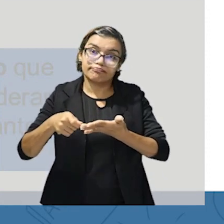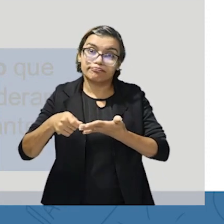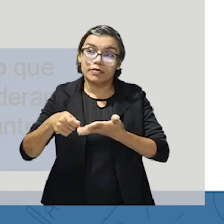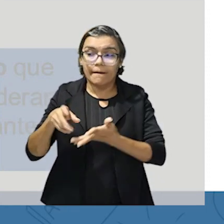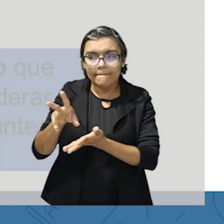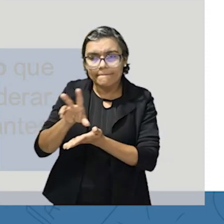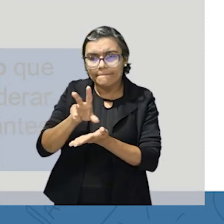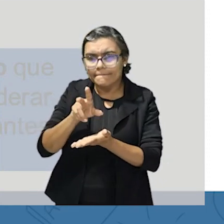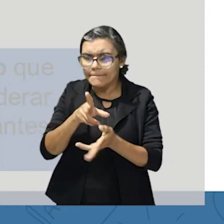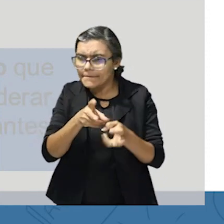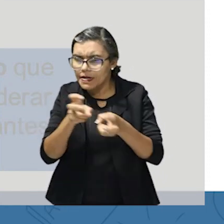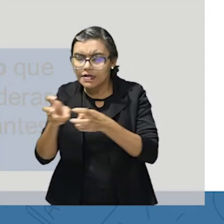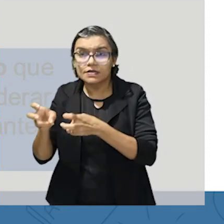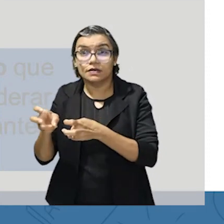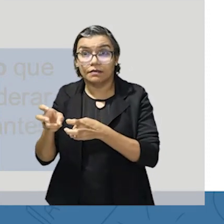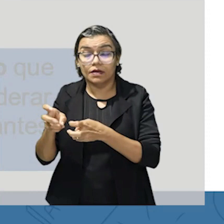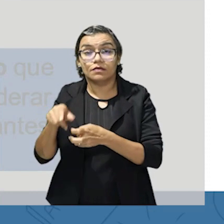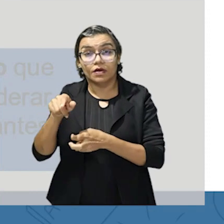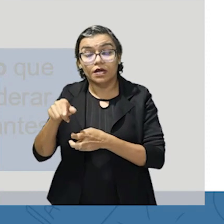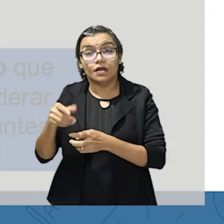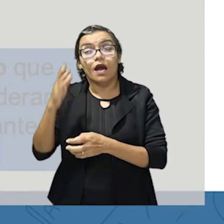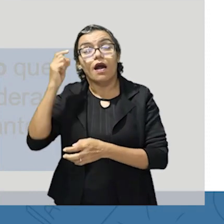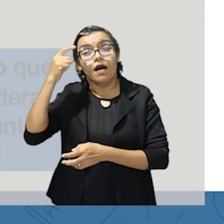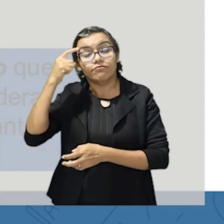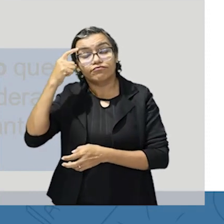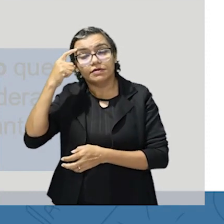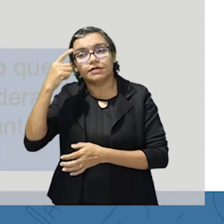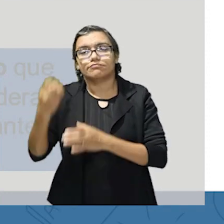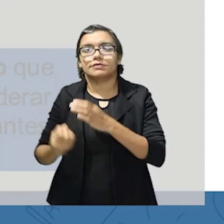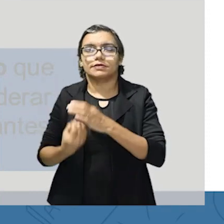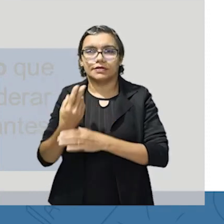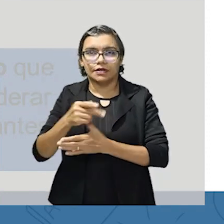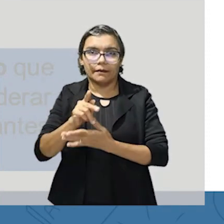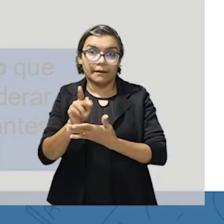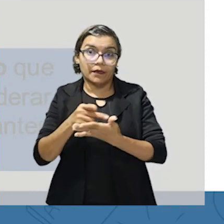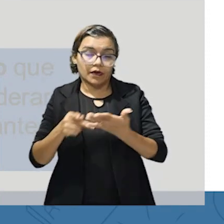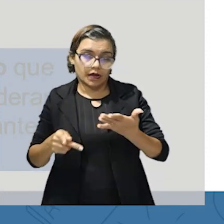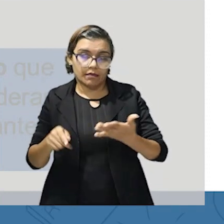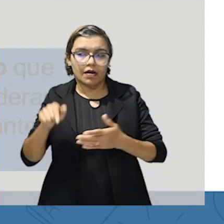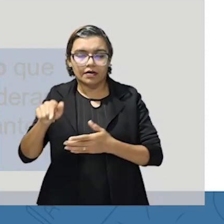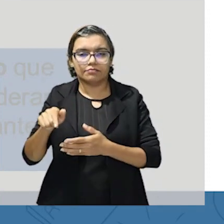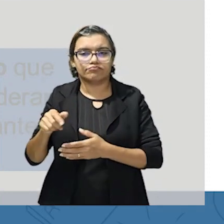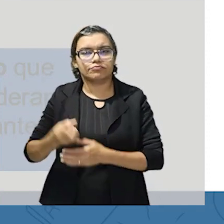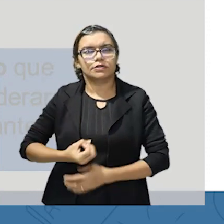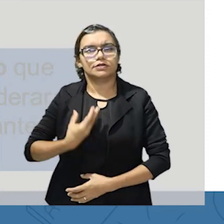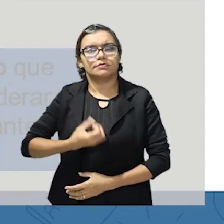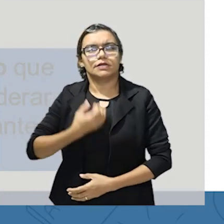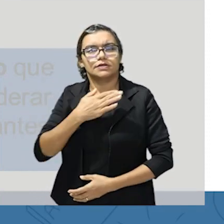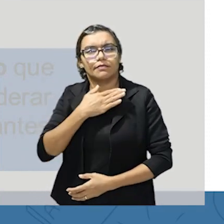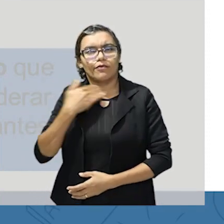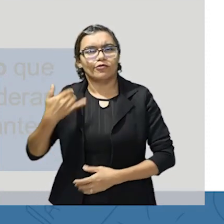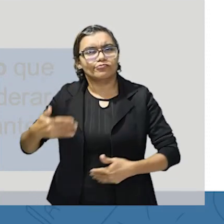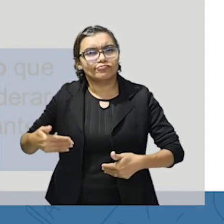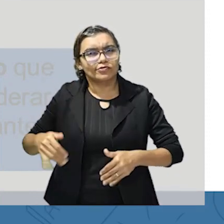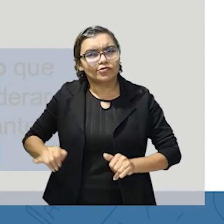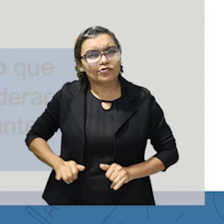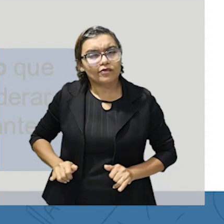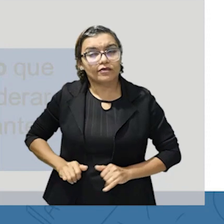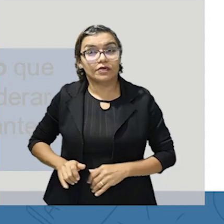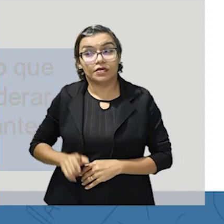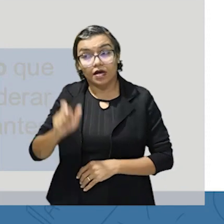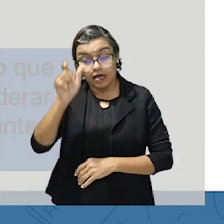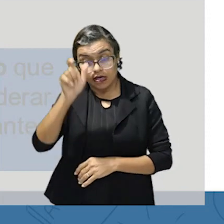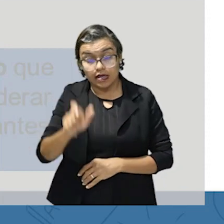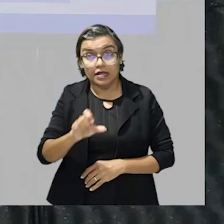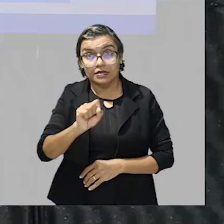que é uma expressão que denota a morte sofrida basta considerar que Severino